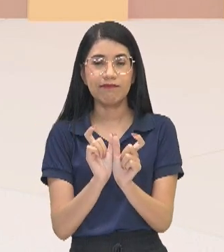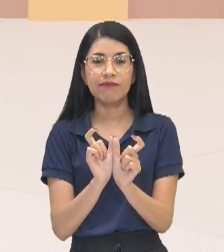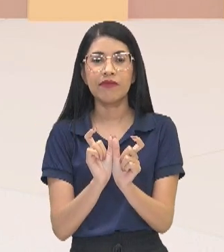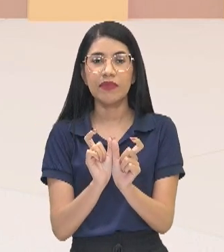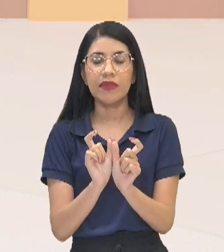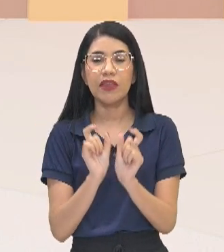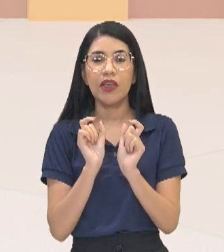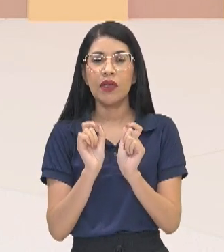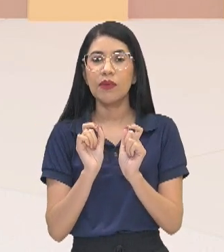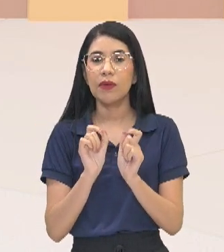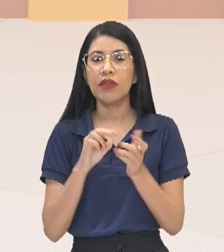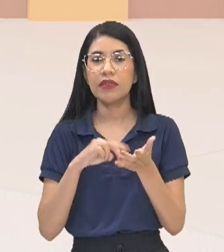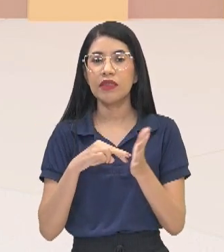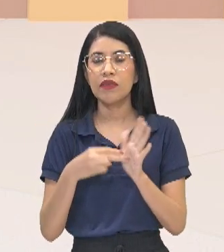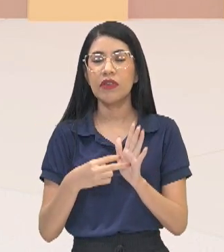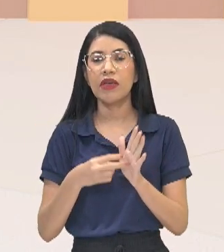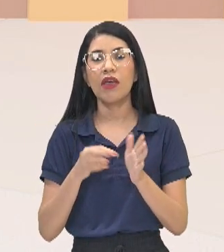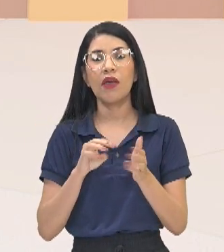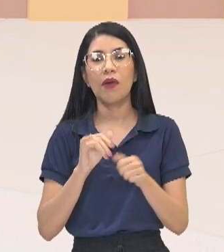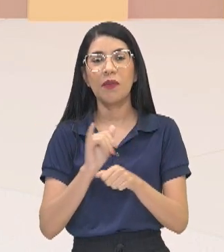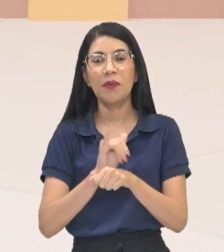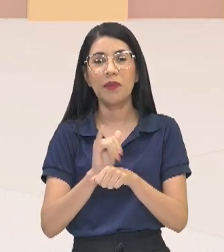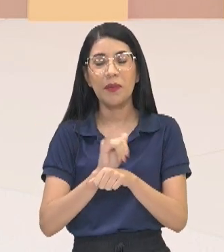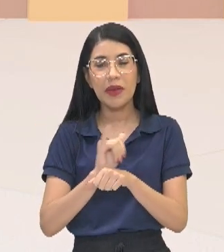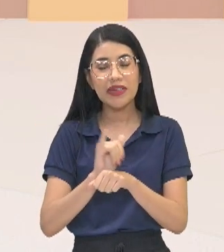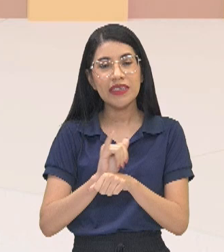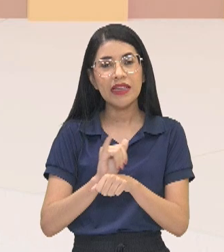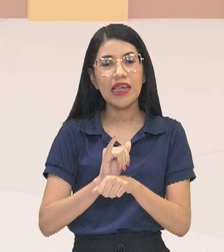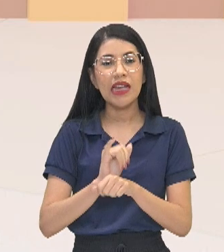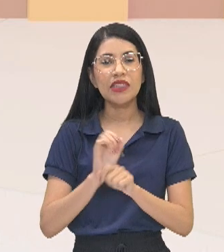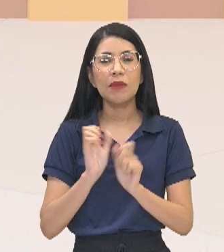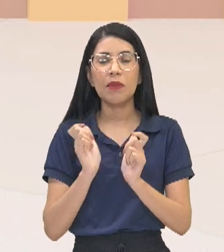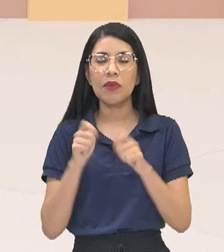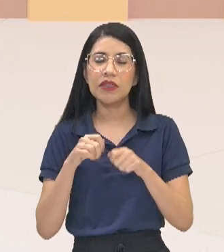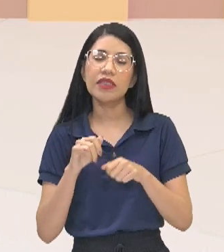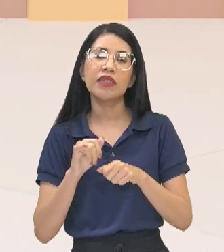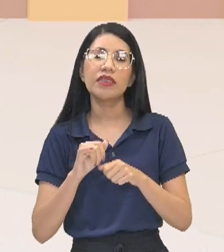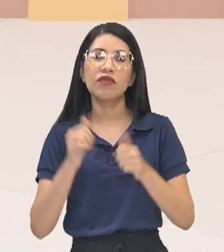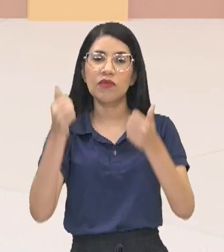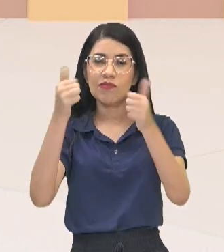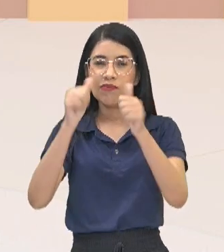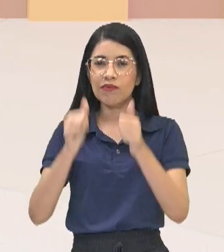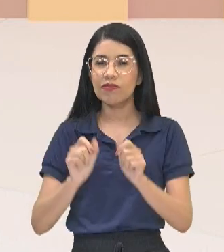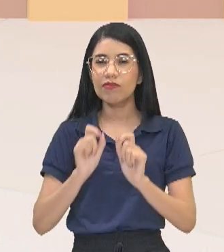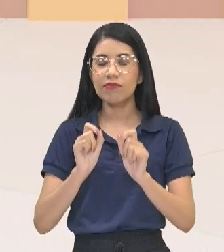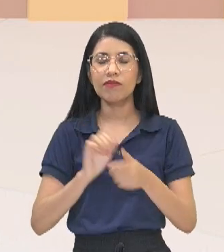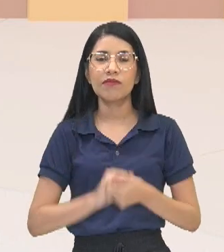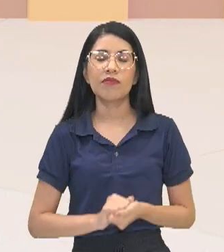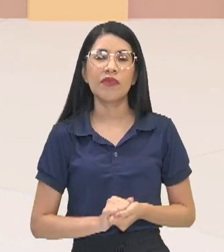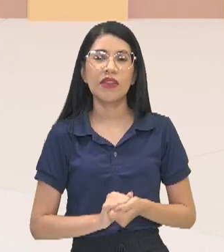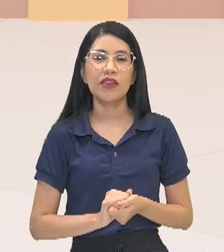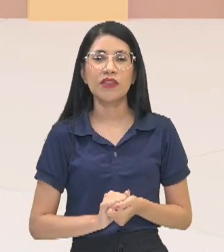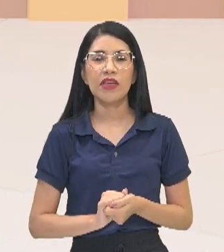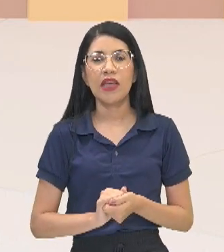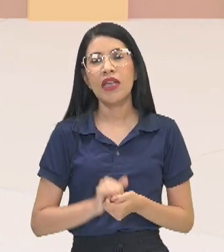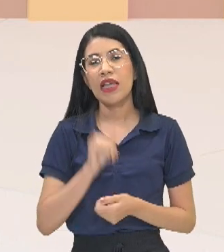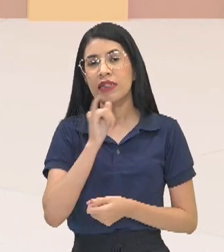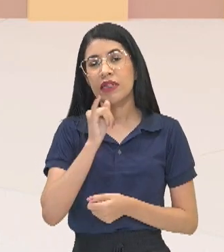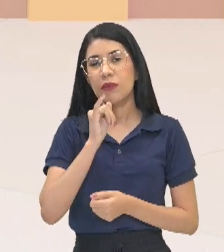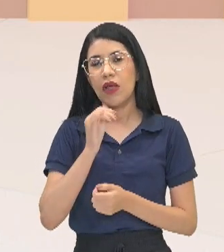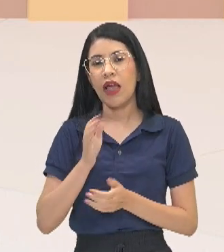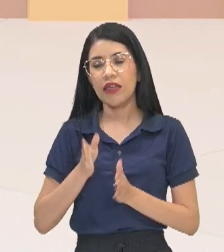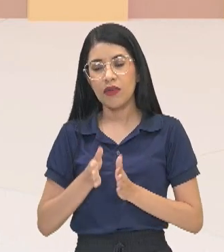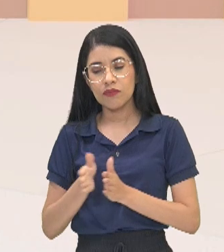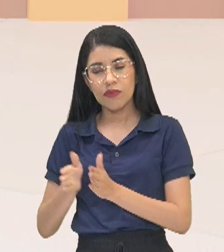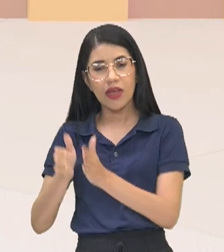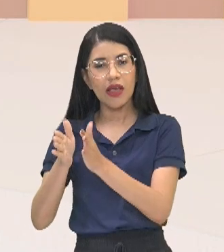como método para analisar e dizer assim, olha, esse aqui é um caminho,